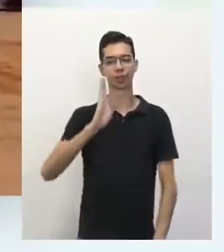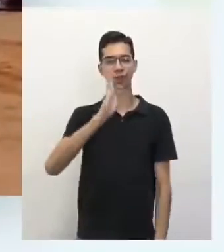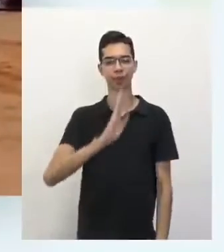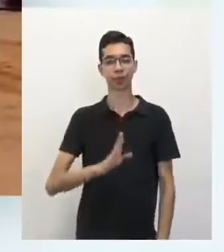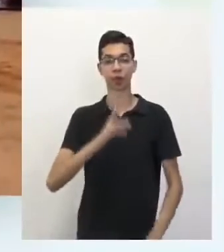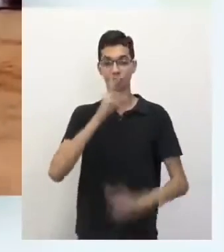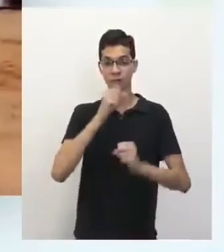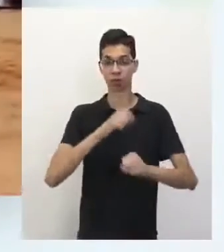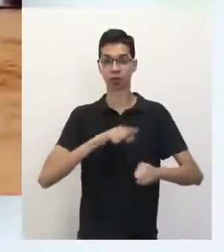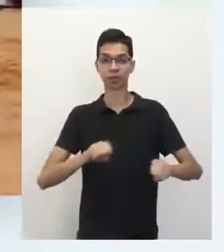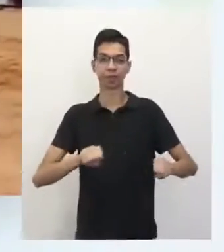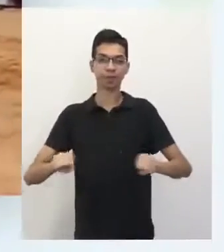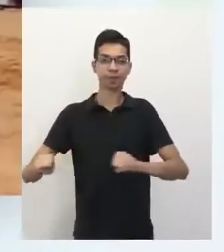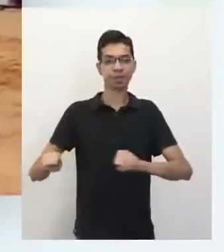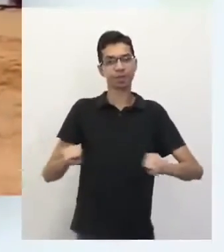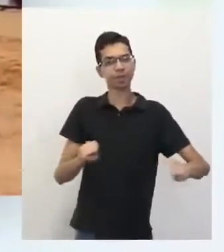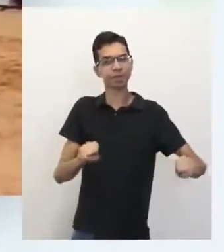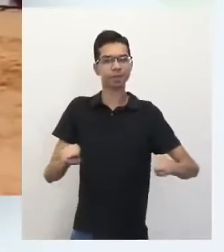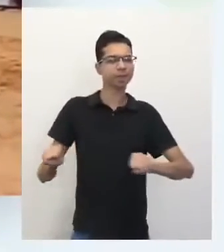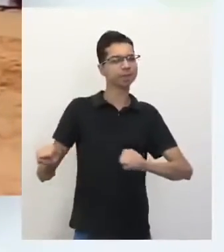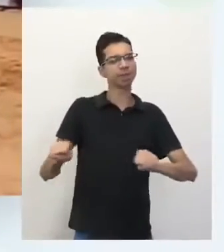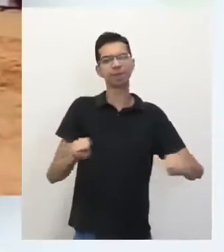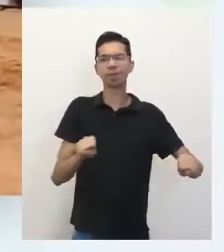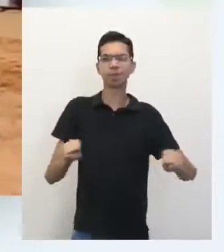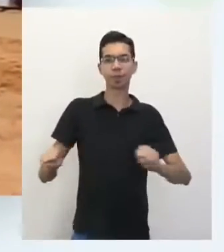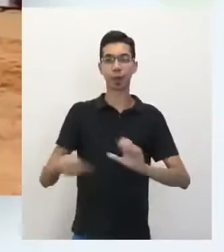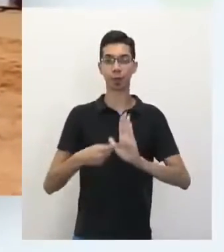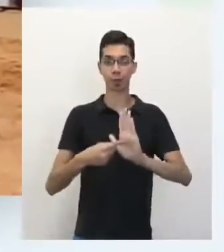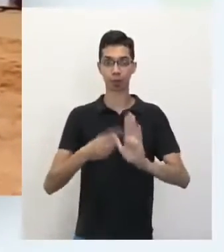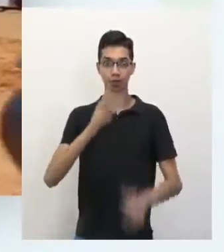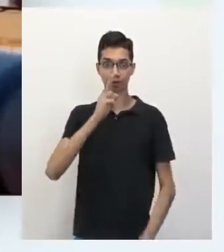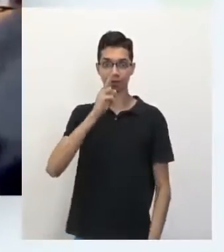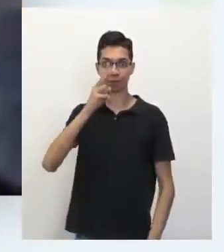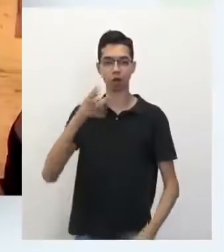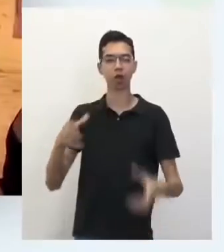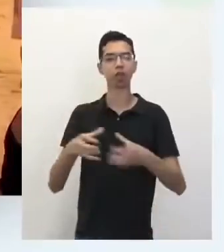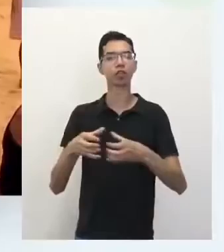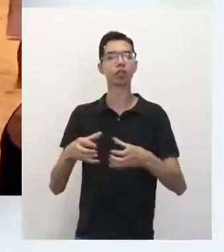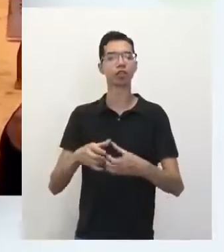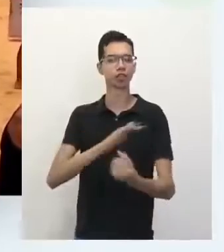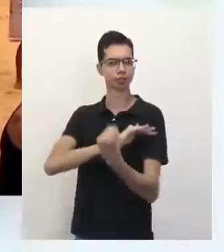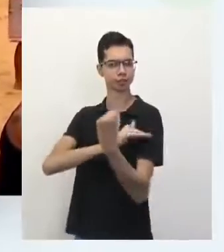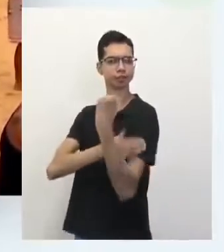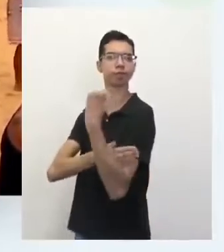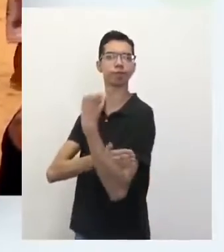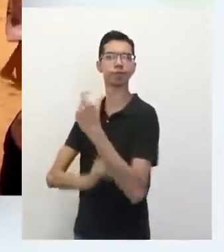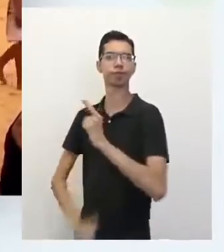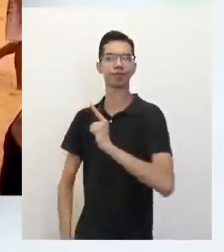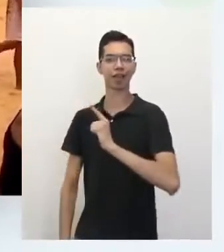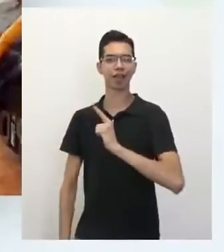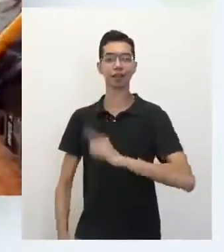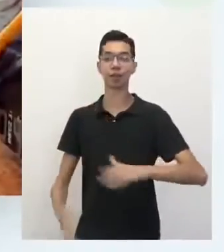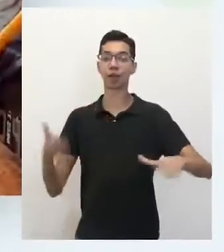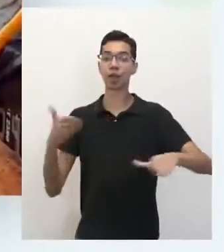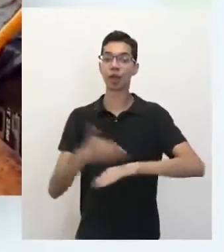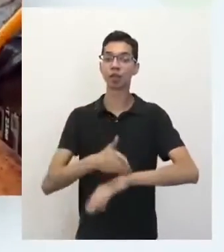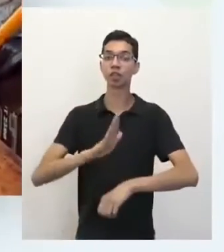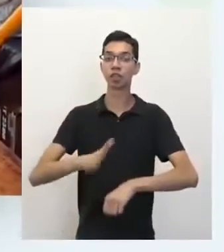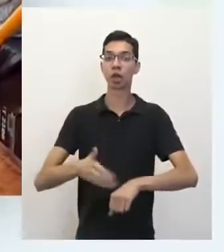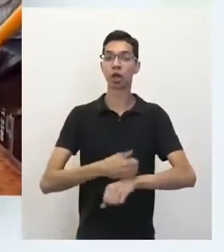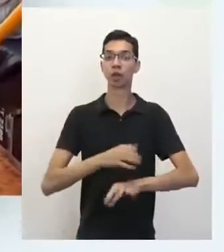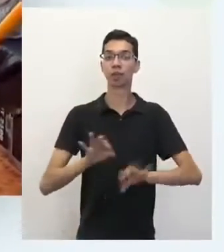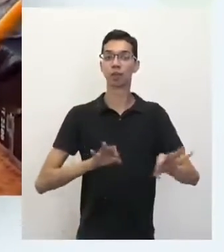de força era o momento para mostrar o ponto forte da equipe, a força. Para entrar em campo preparados,